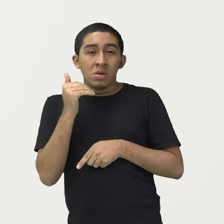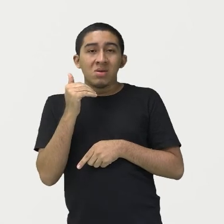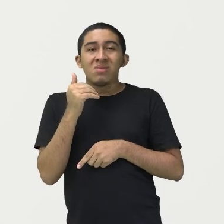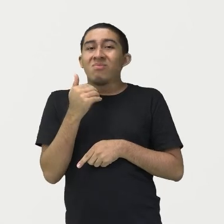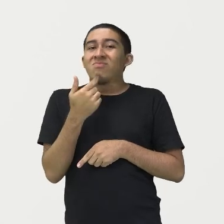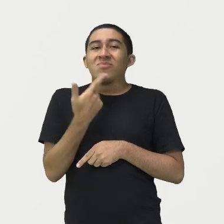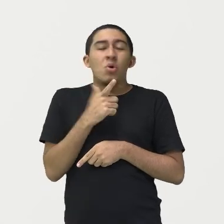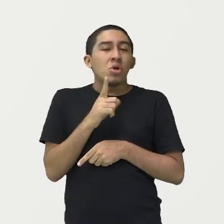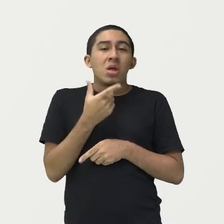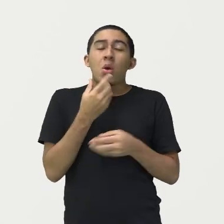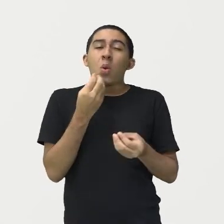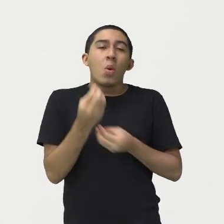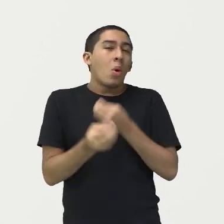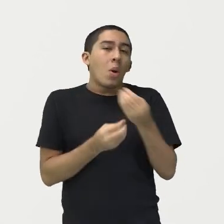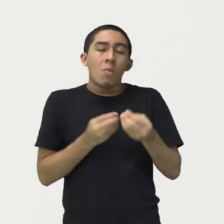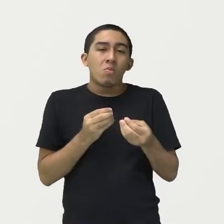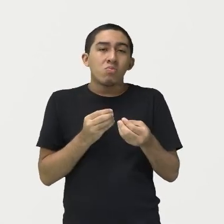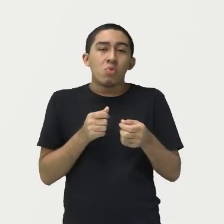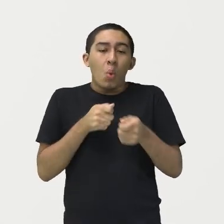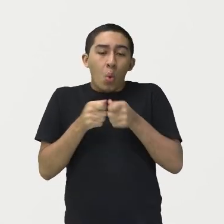sobre os seus membros, ela tem